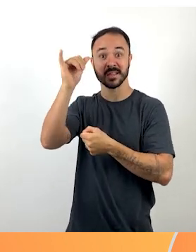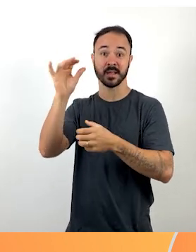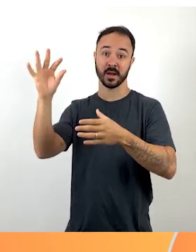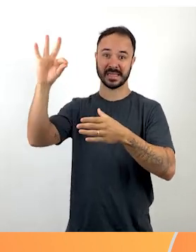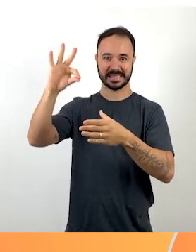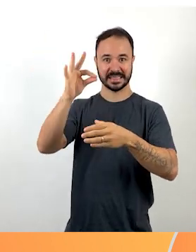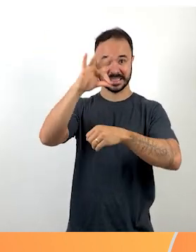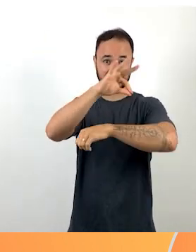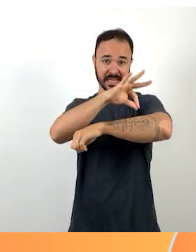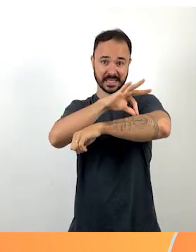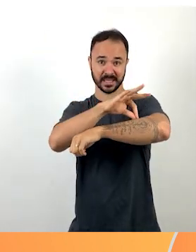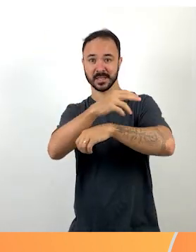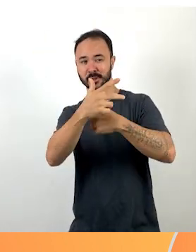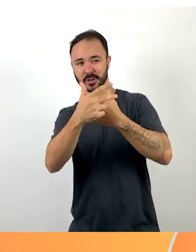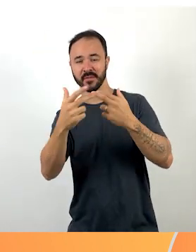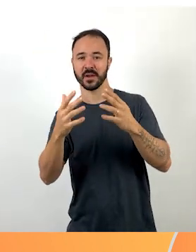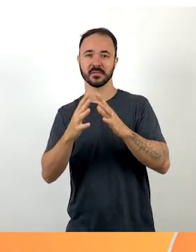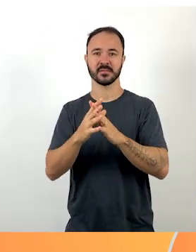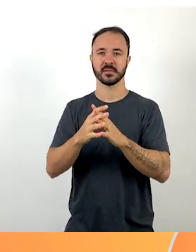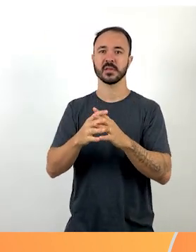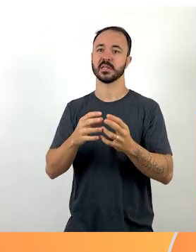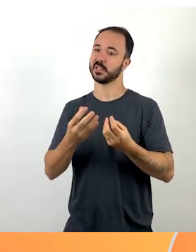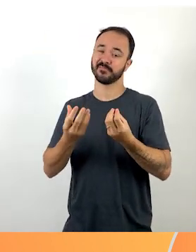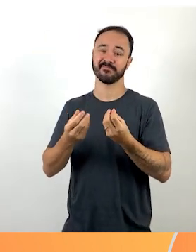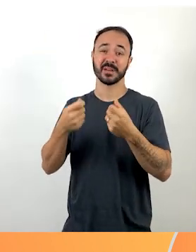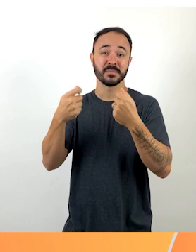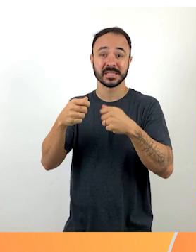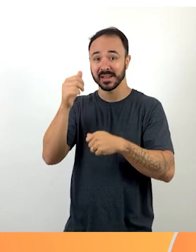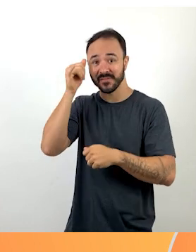até os dias de hoje, a população.